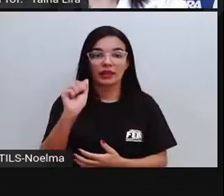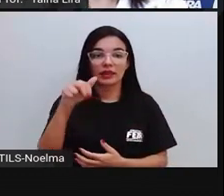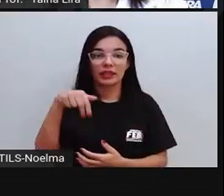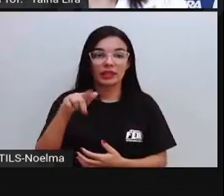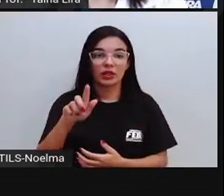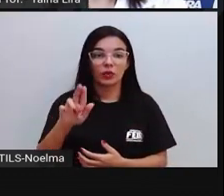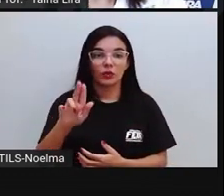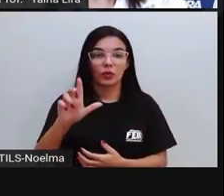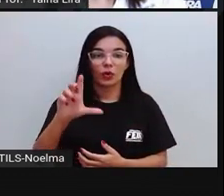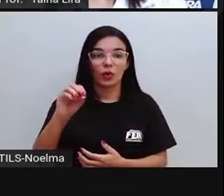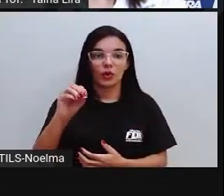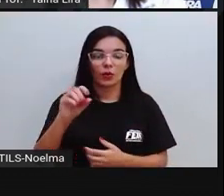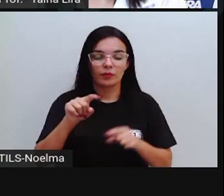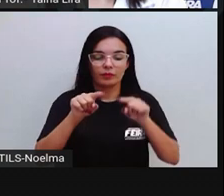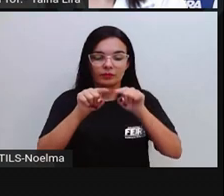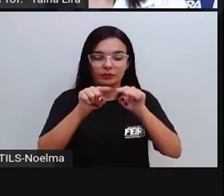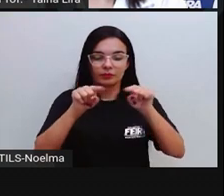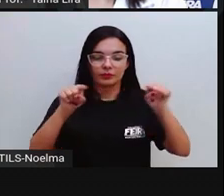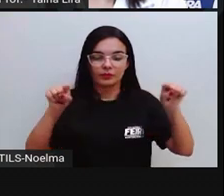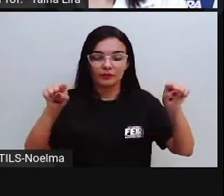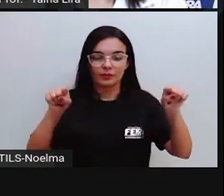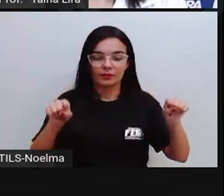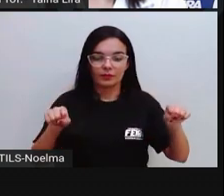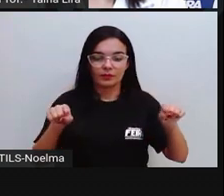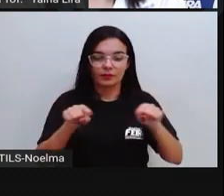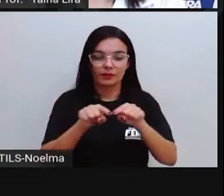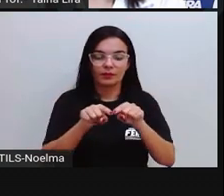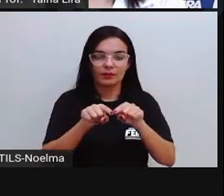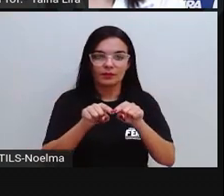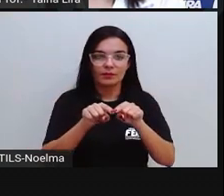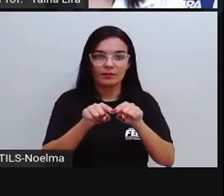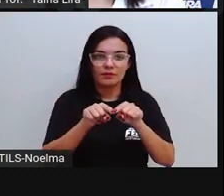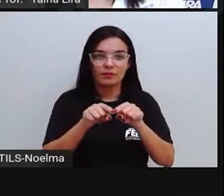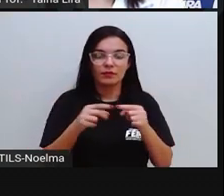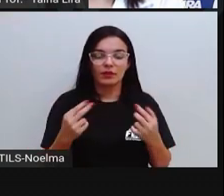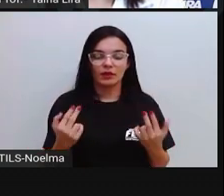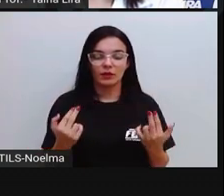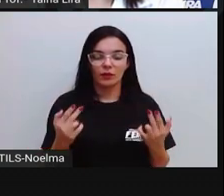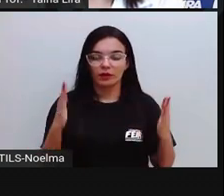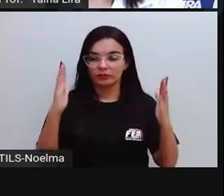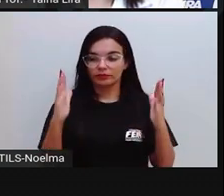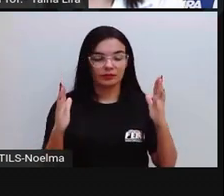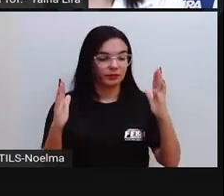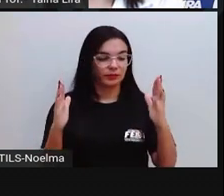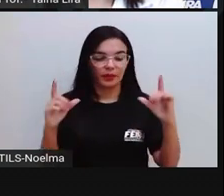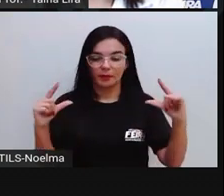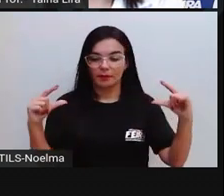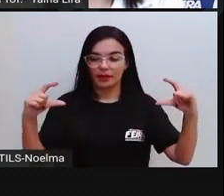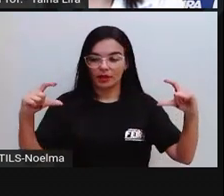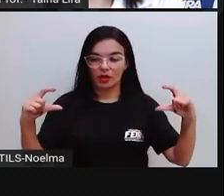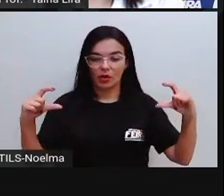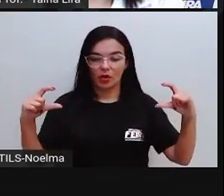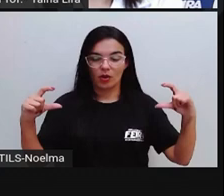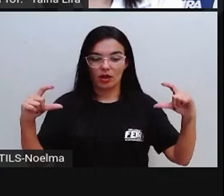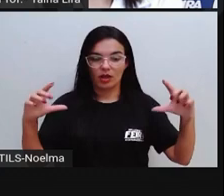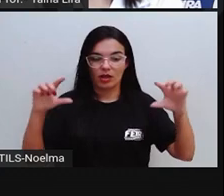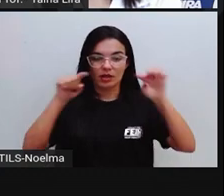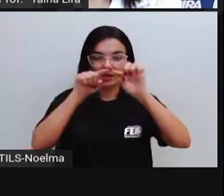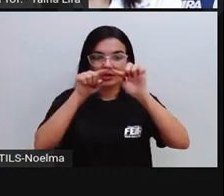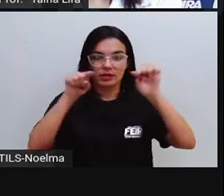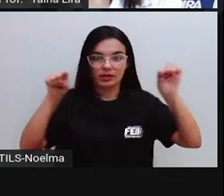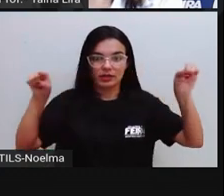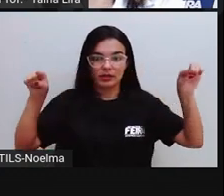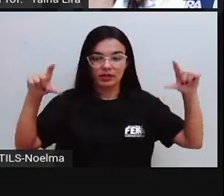forma aqui, ó, que tem aqui esses dois lados, né, iguais, eles são um pouco menores do que esses dois lados aqui,